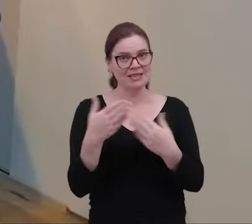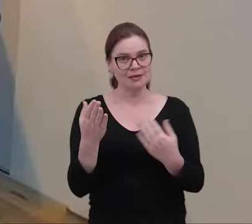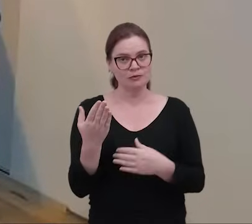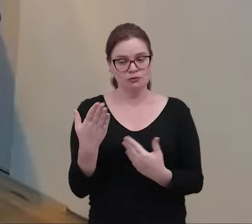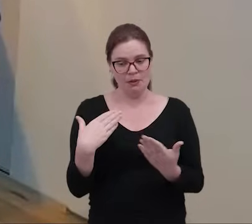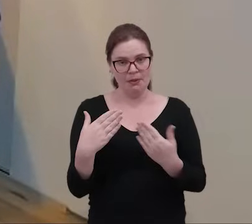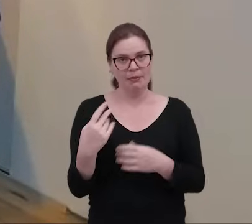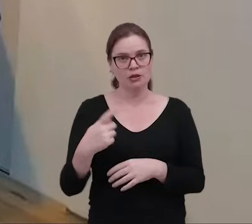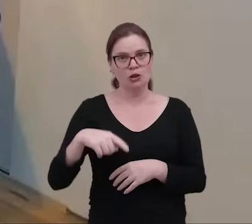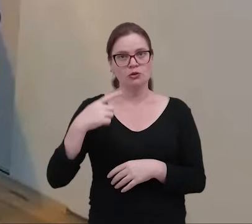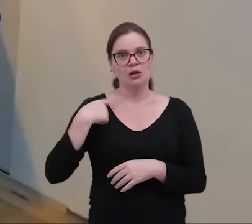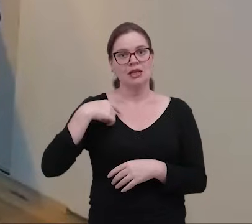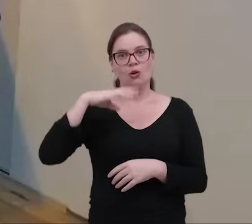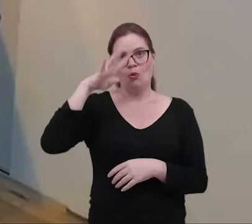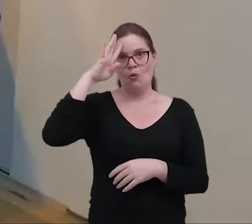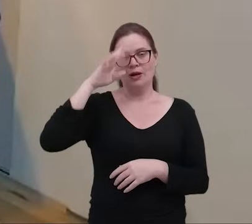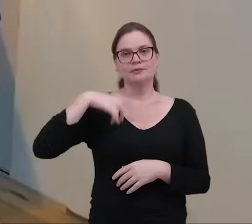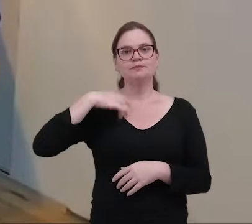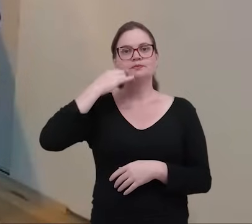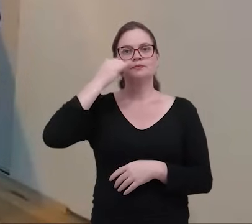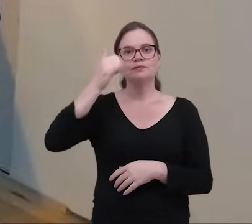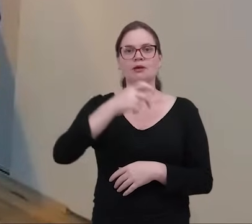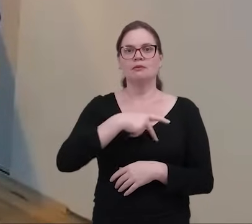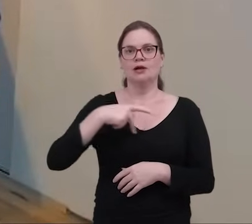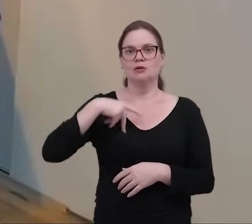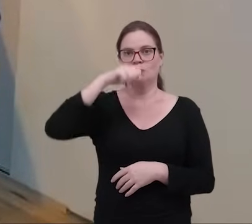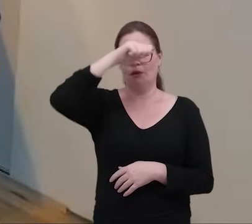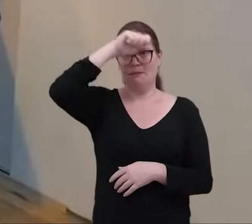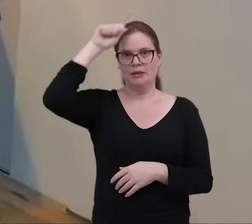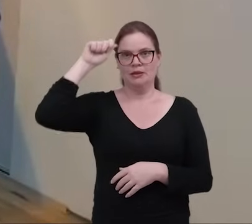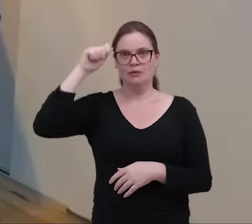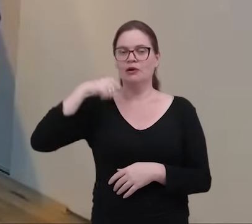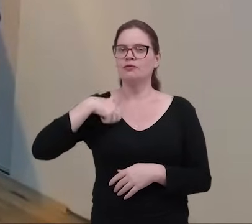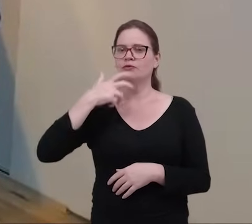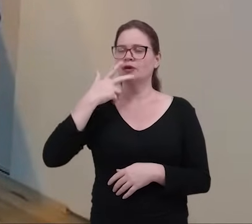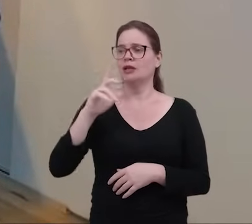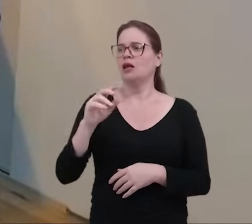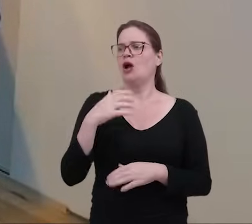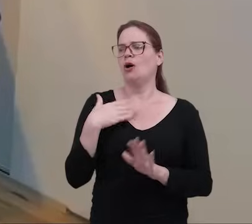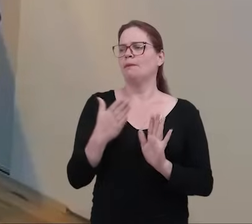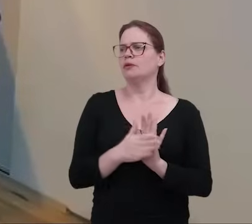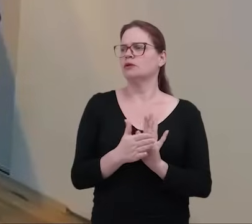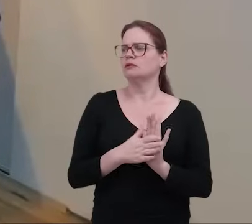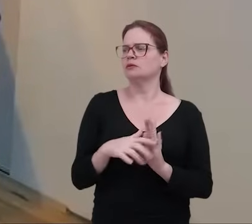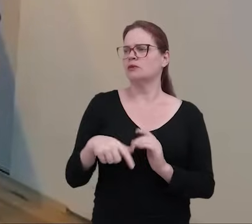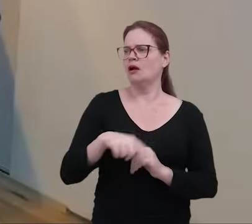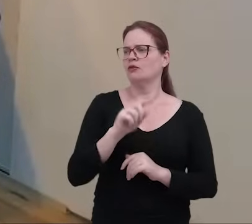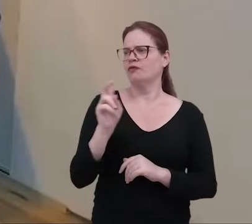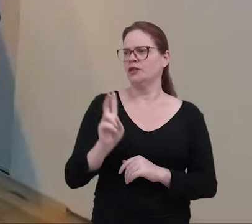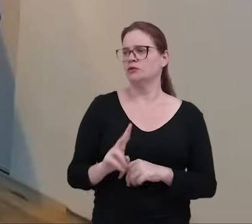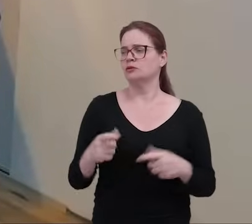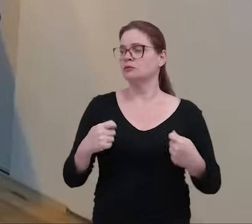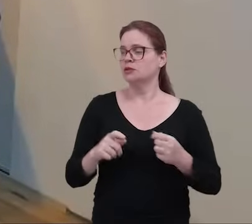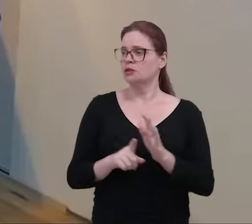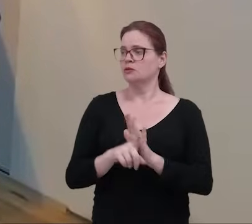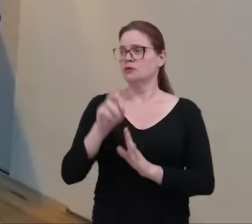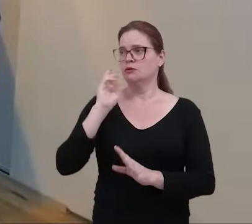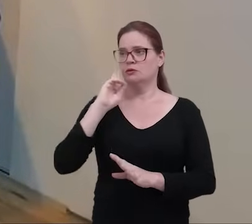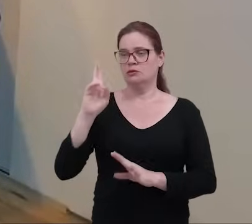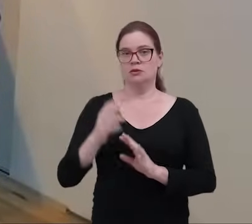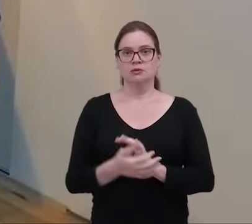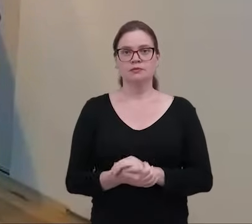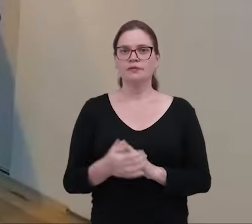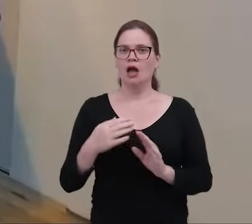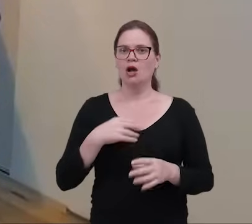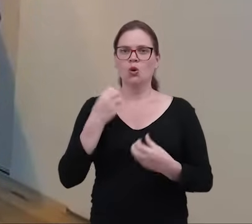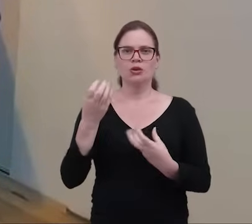quarta-feira. Liguei para o pastor Amadeu, conversei com ele, falei com ele que tinha recebido essa proposta e eu precisava